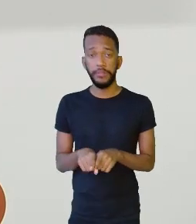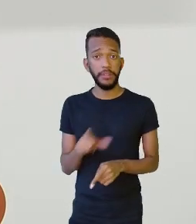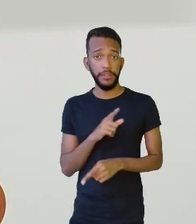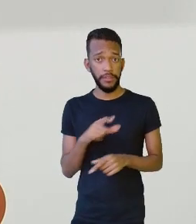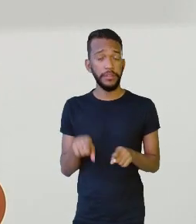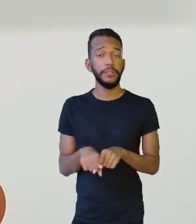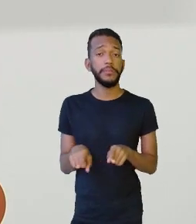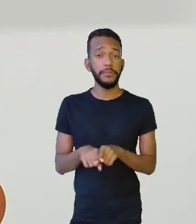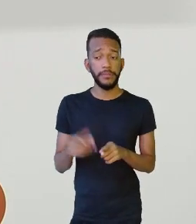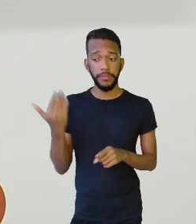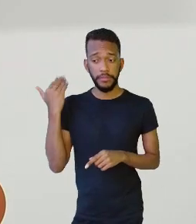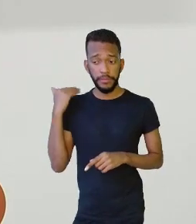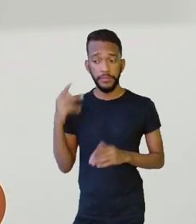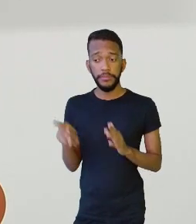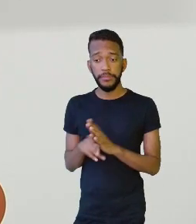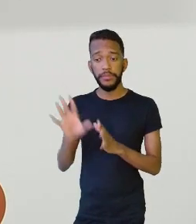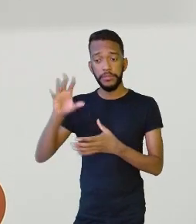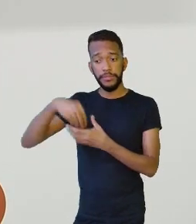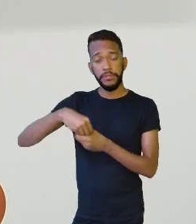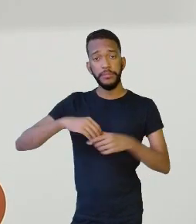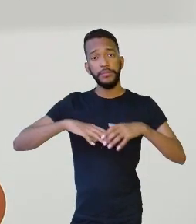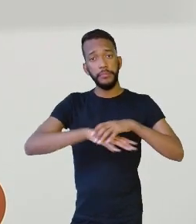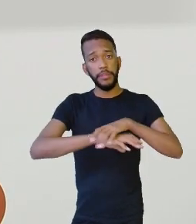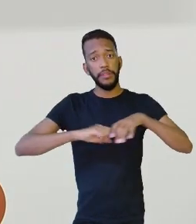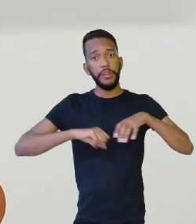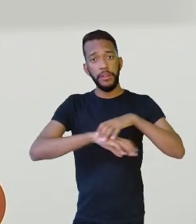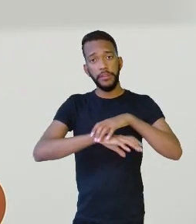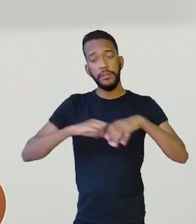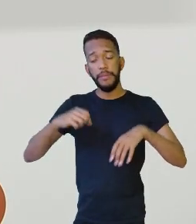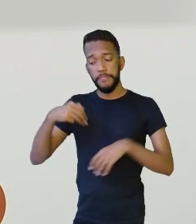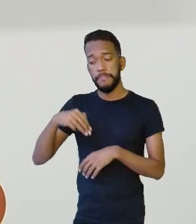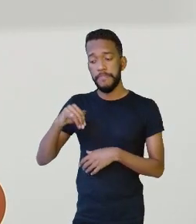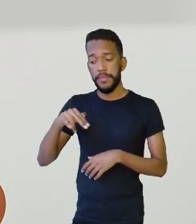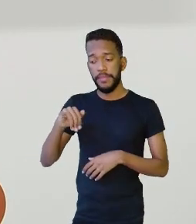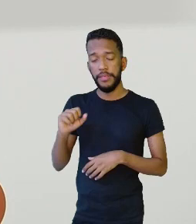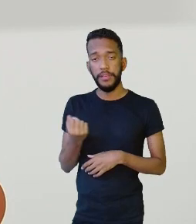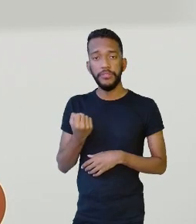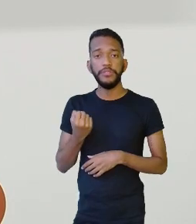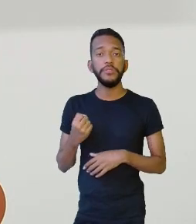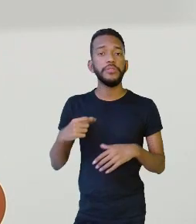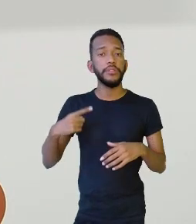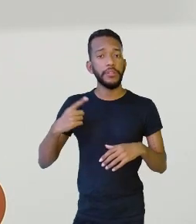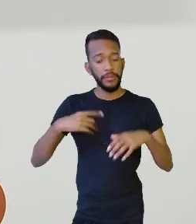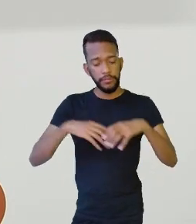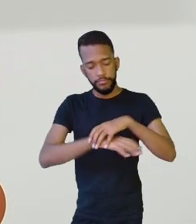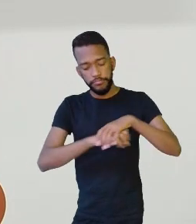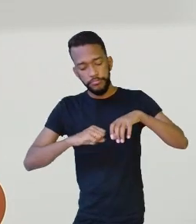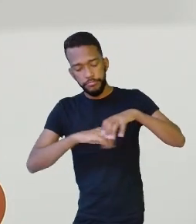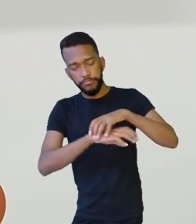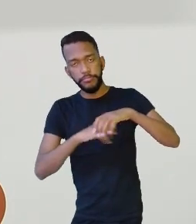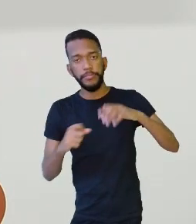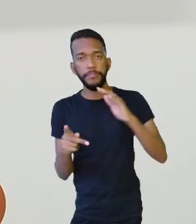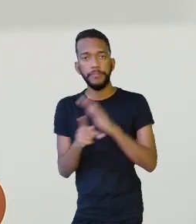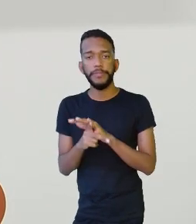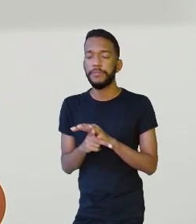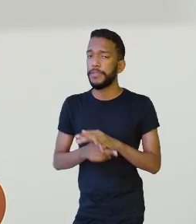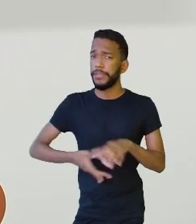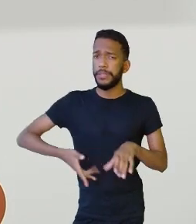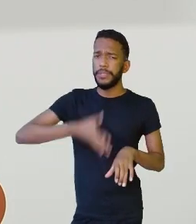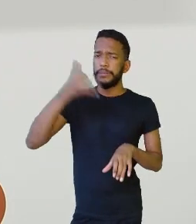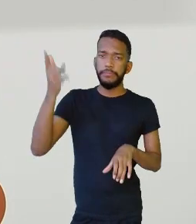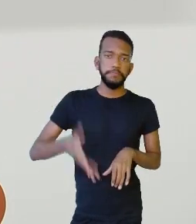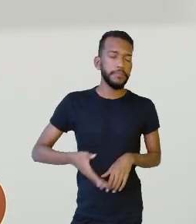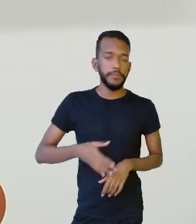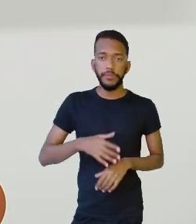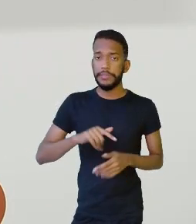o trabalho nas mineradoras. Na época, as minas eram também condições sub-humanas de